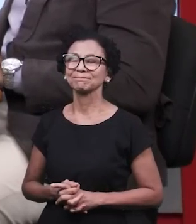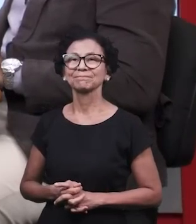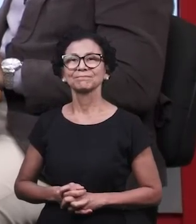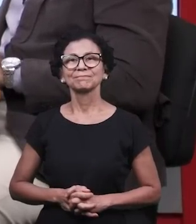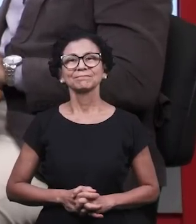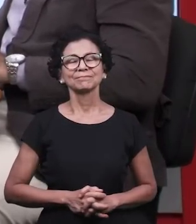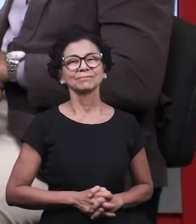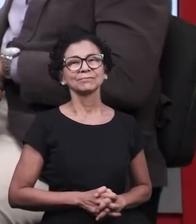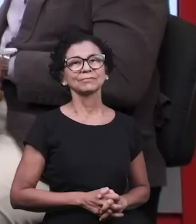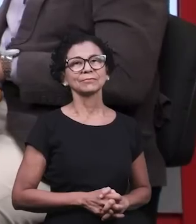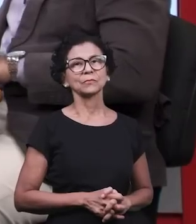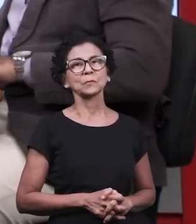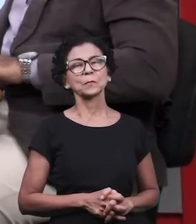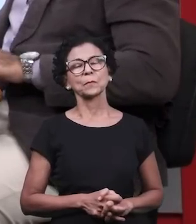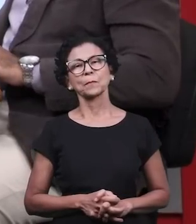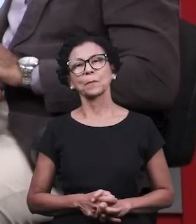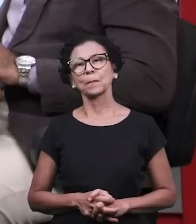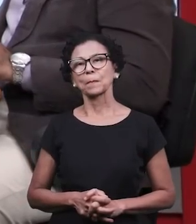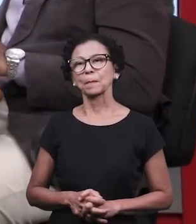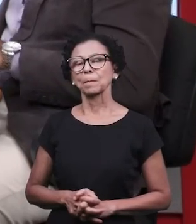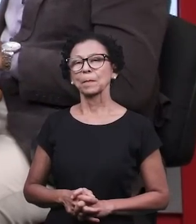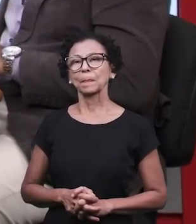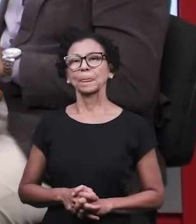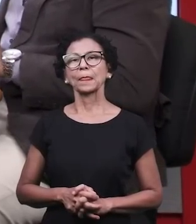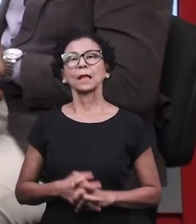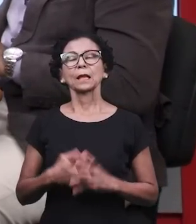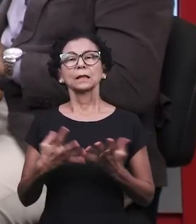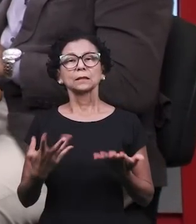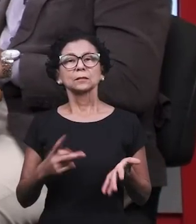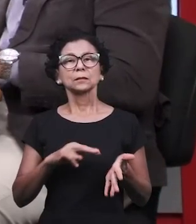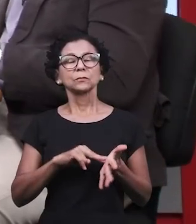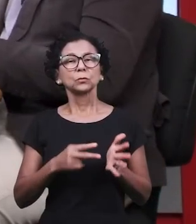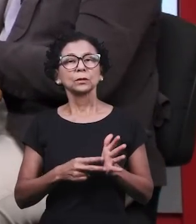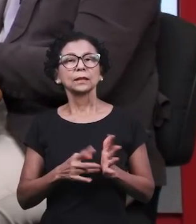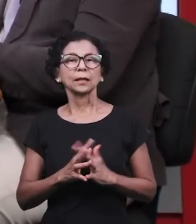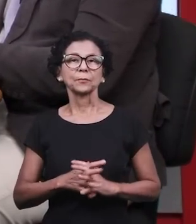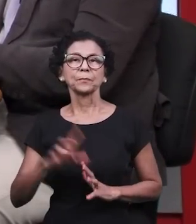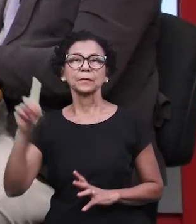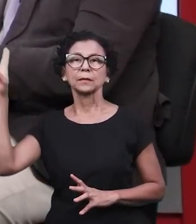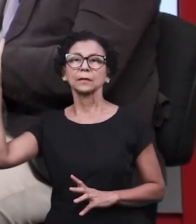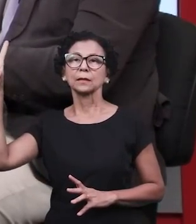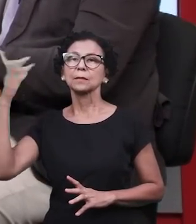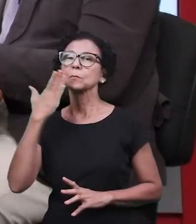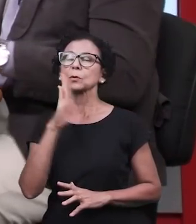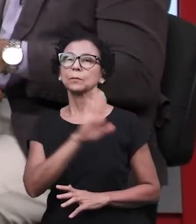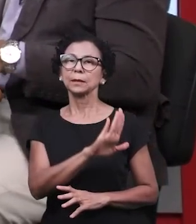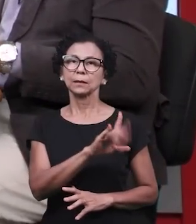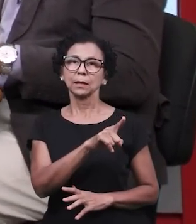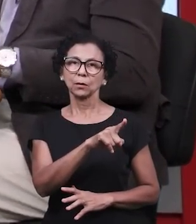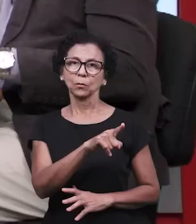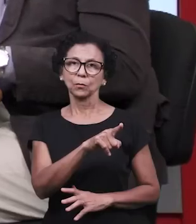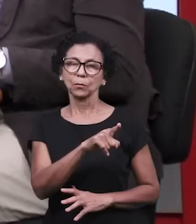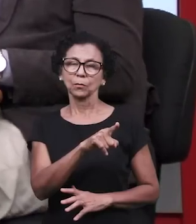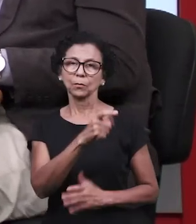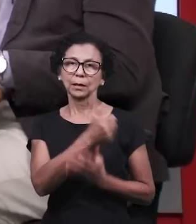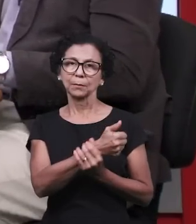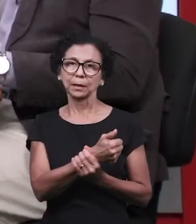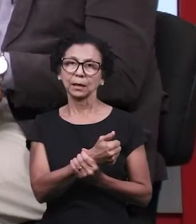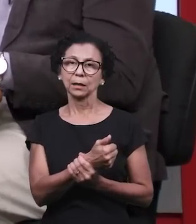rotas. Portanto, sair para uma terra diferente já não era simples. Uma estrada ainda totalmente, uma